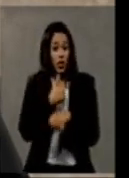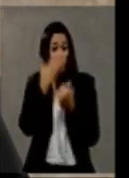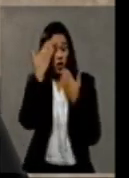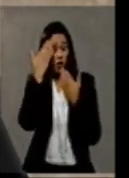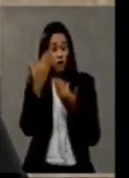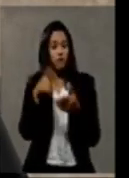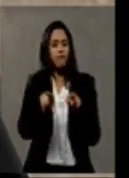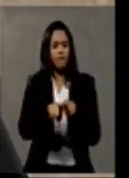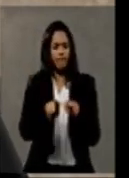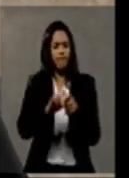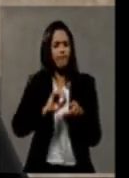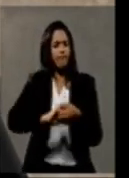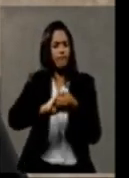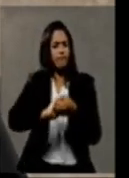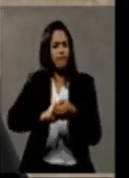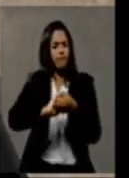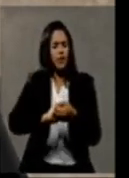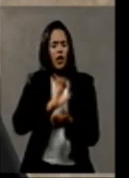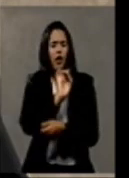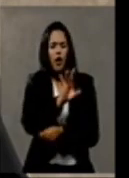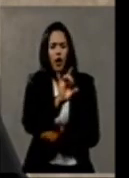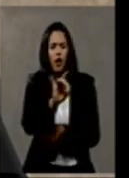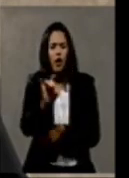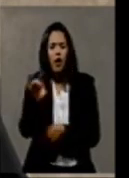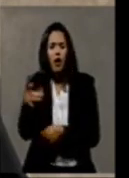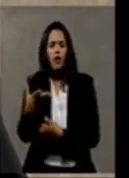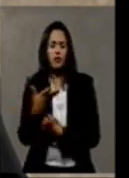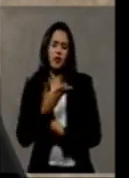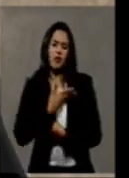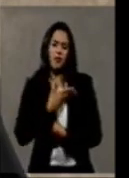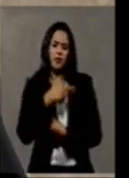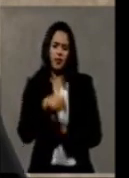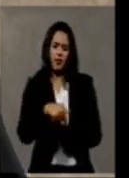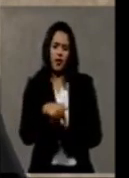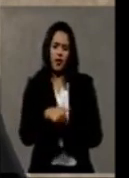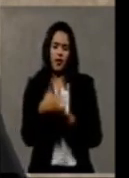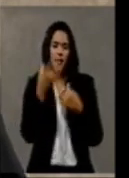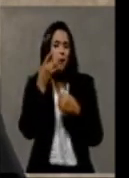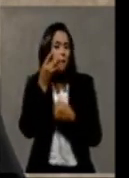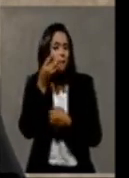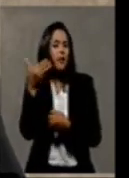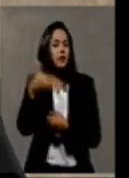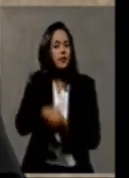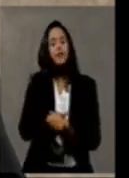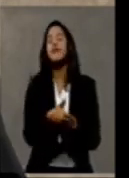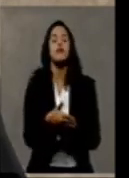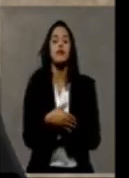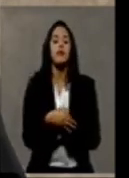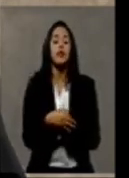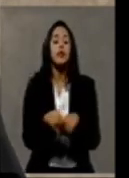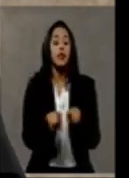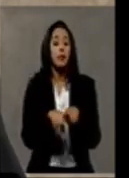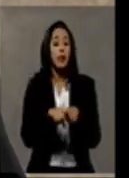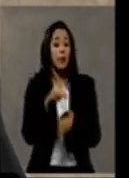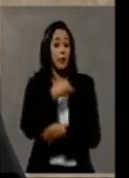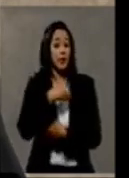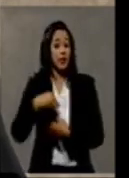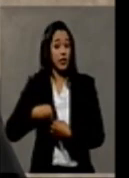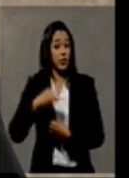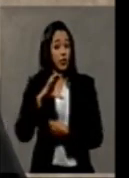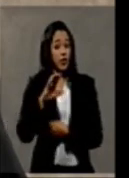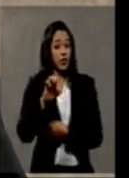incumprimento calorosamente cada um dos colegas aqui presentes já citados e também o ministro celso de